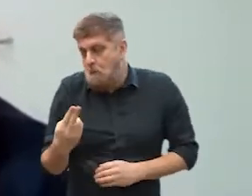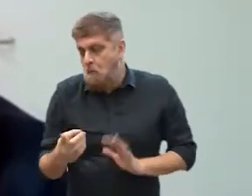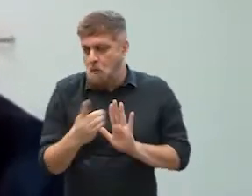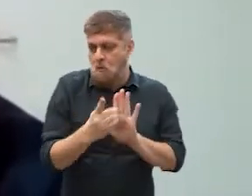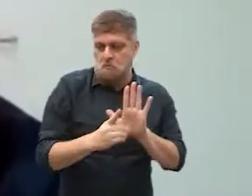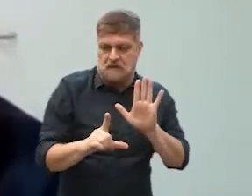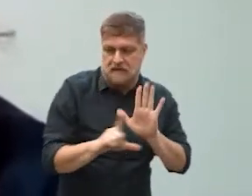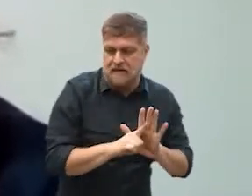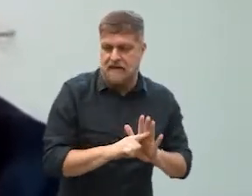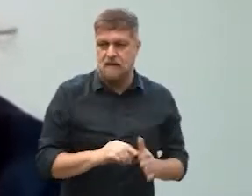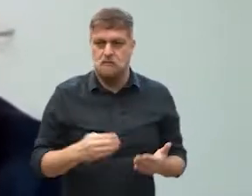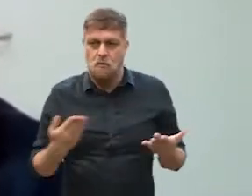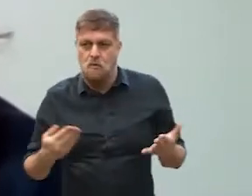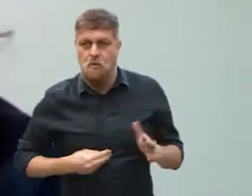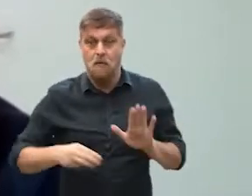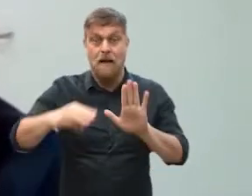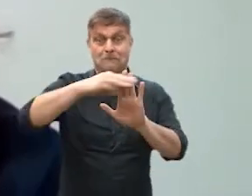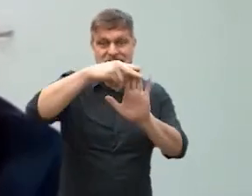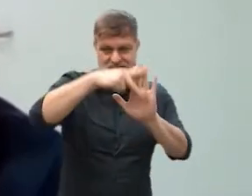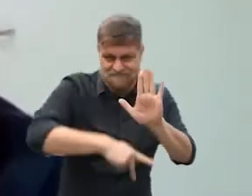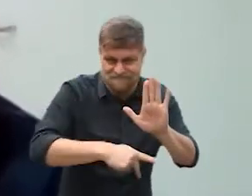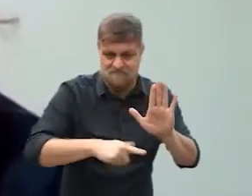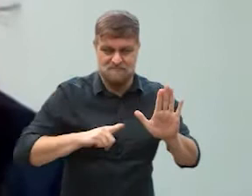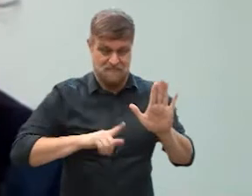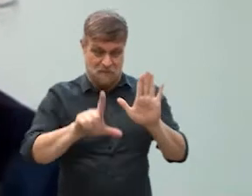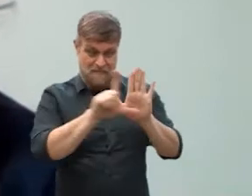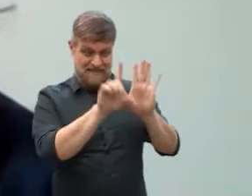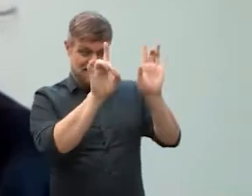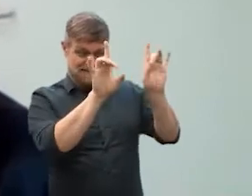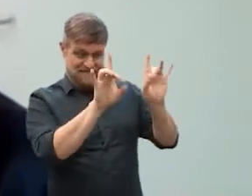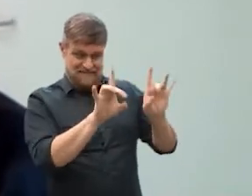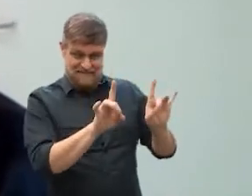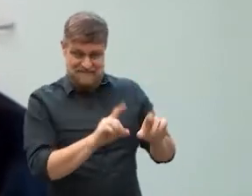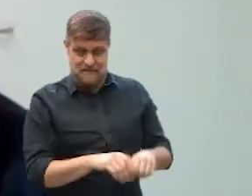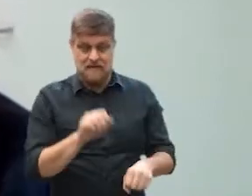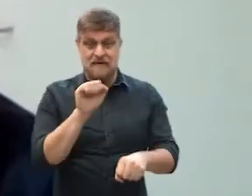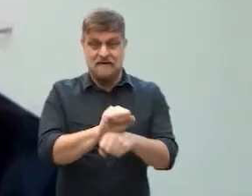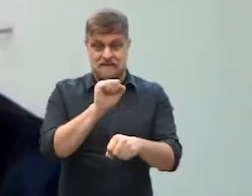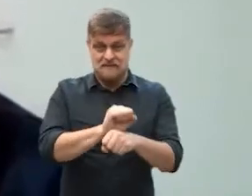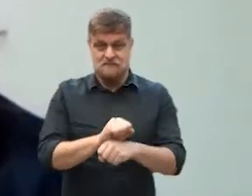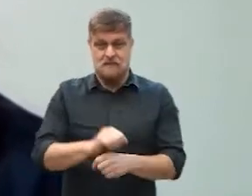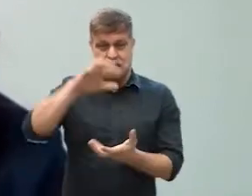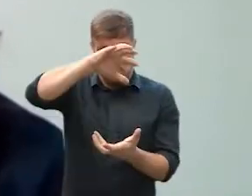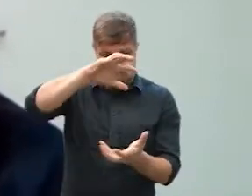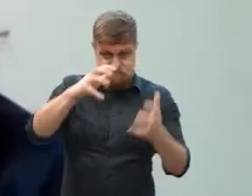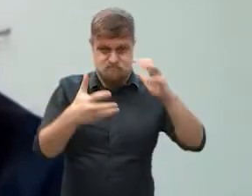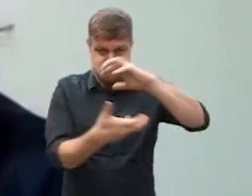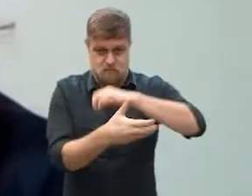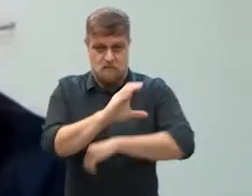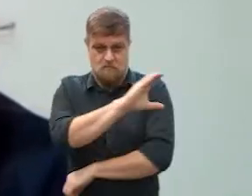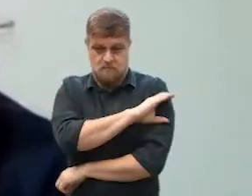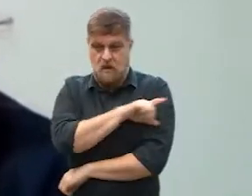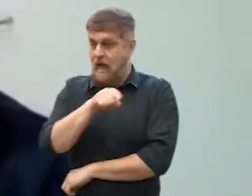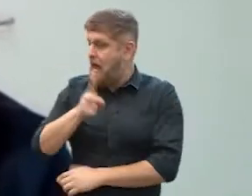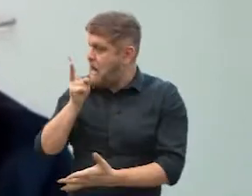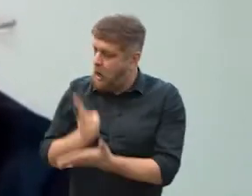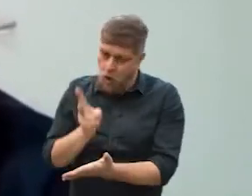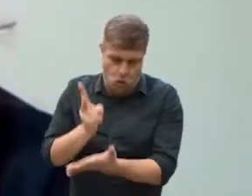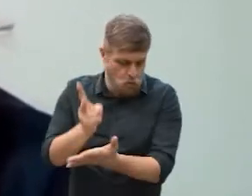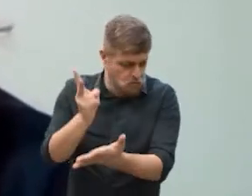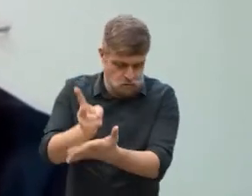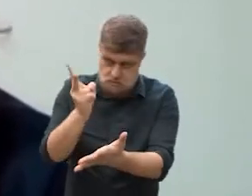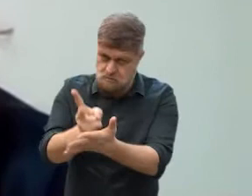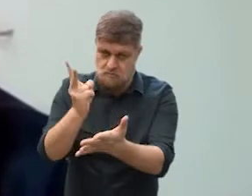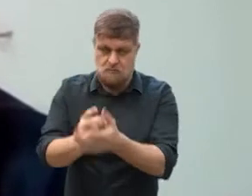alguma portaria, ou de alguma lei, uma lei especificamente adiando essa implementação, ela continua da forma como ela